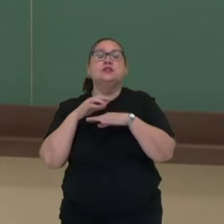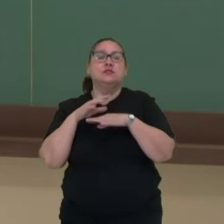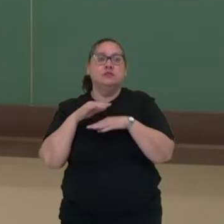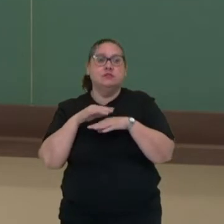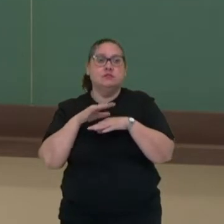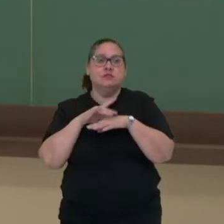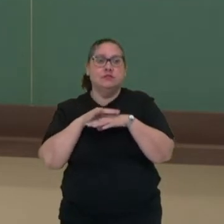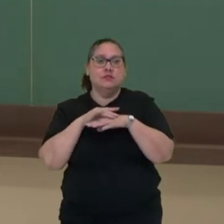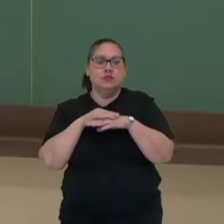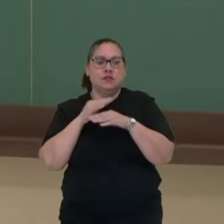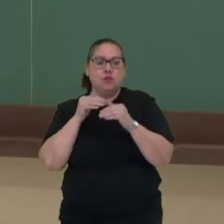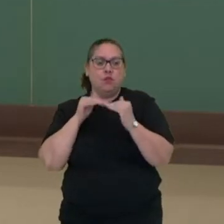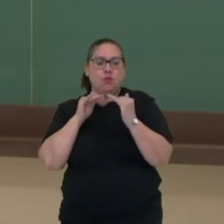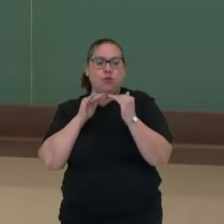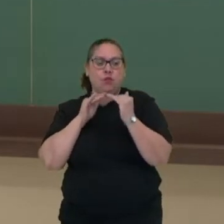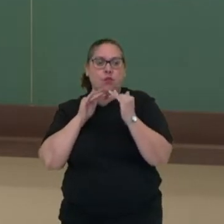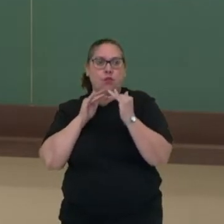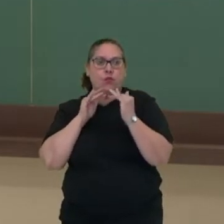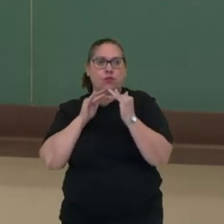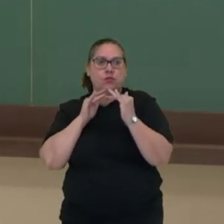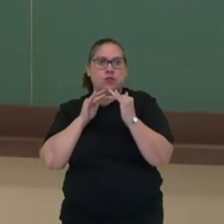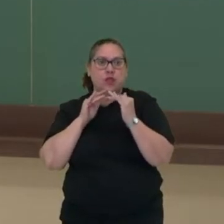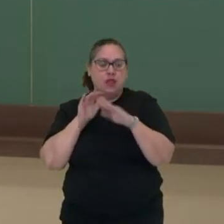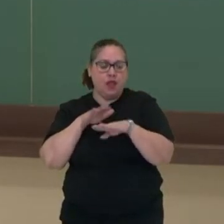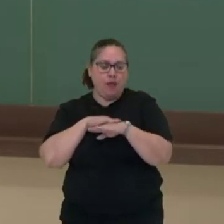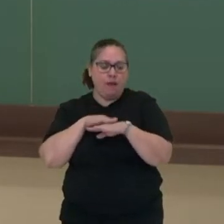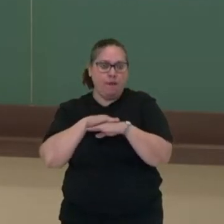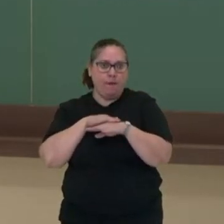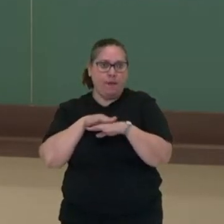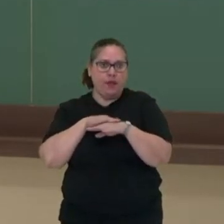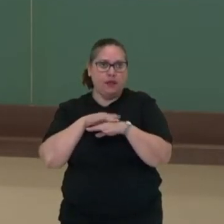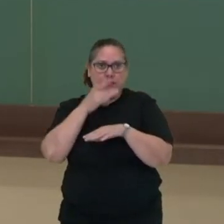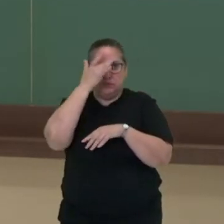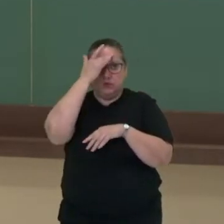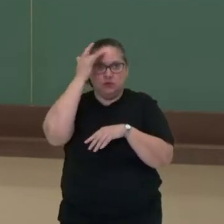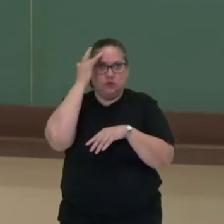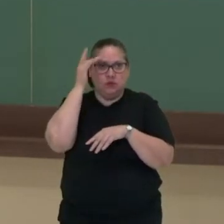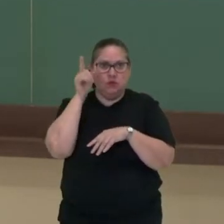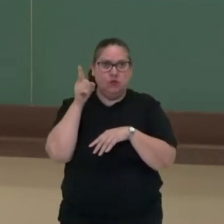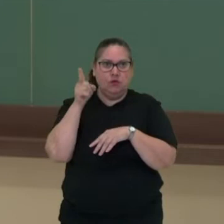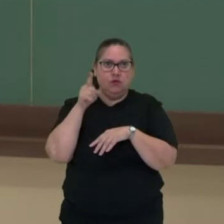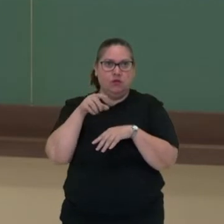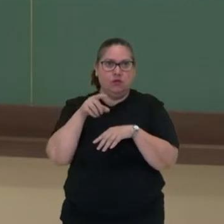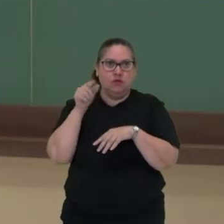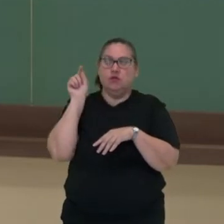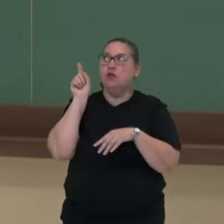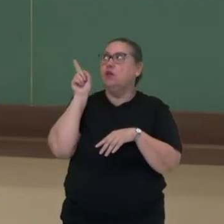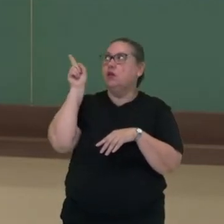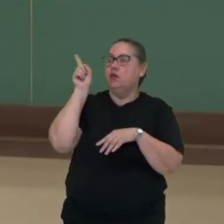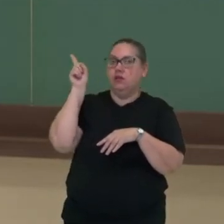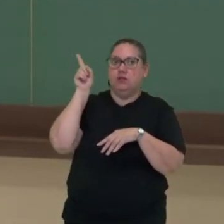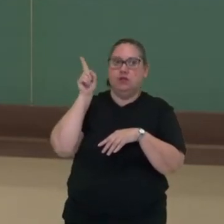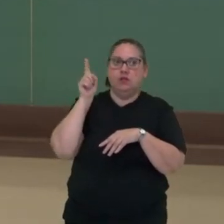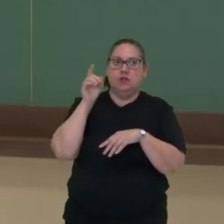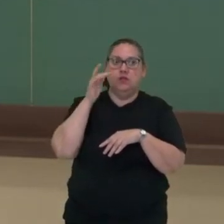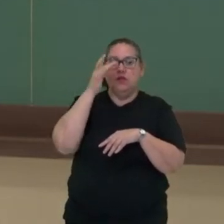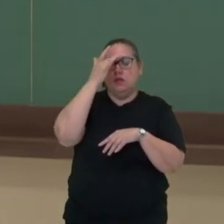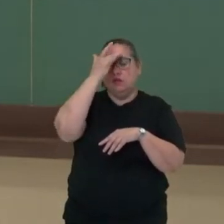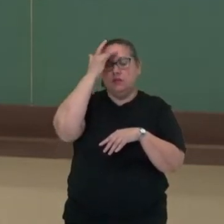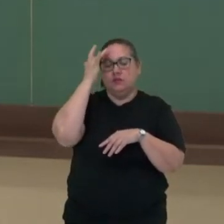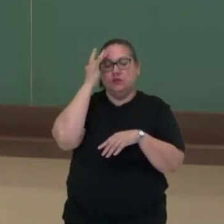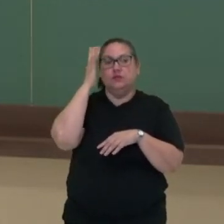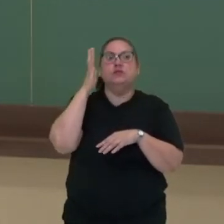ter contato com a pele da pessoa, olha aqui essa imagem, a pessoa